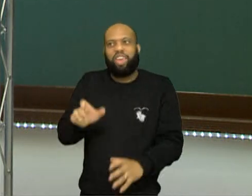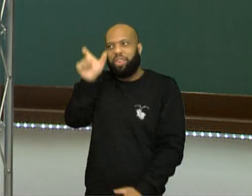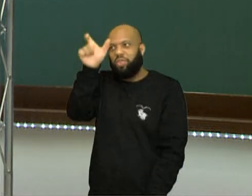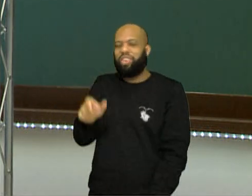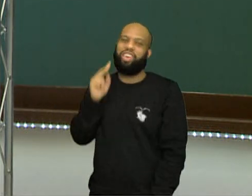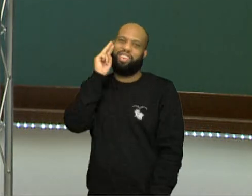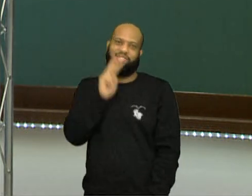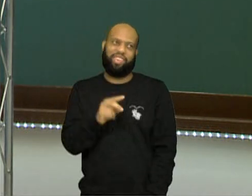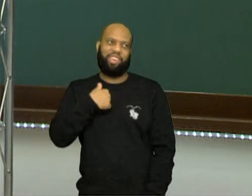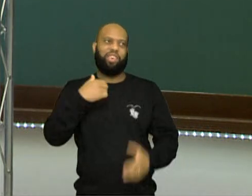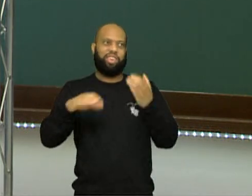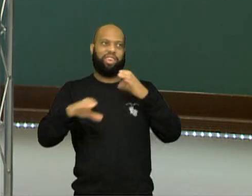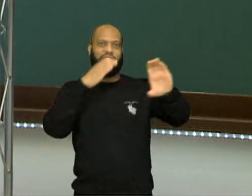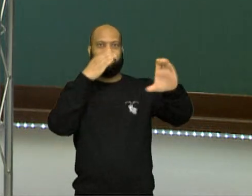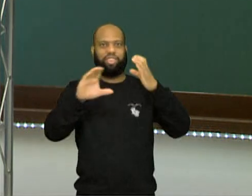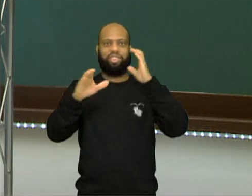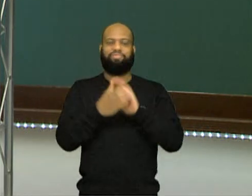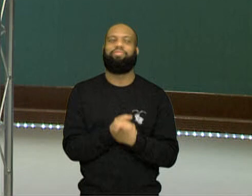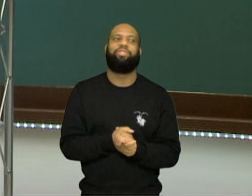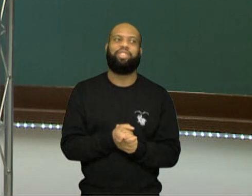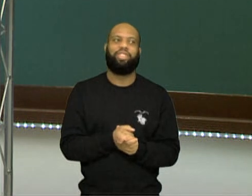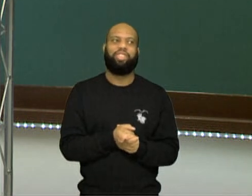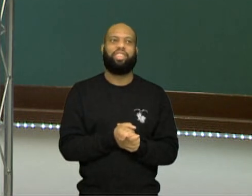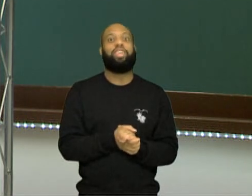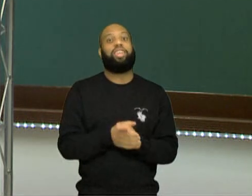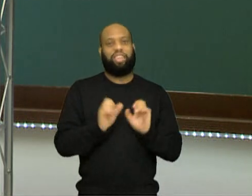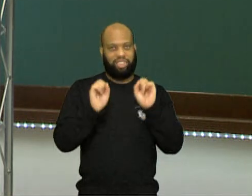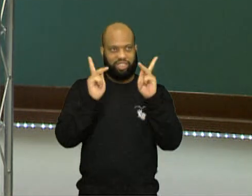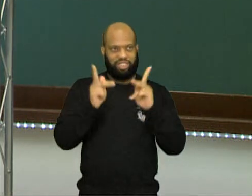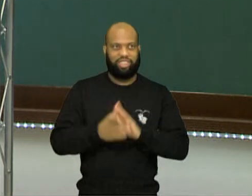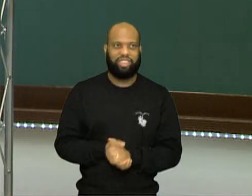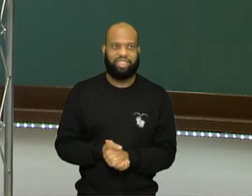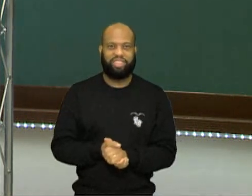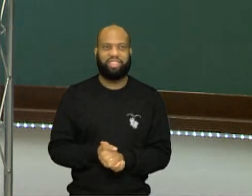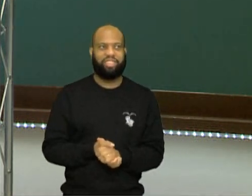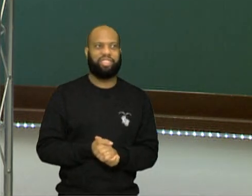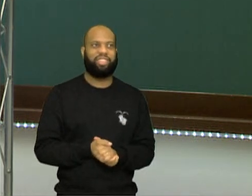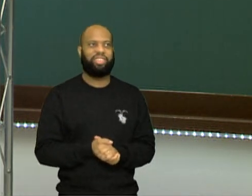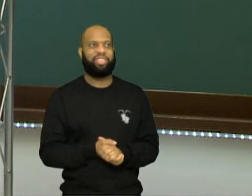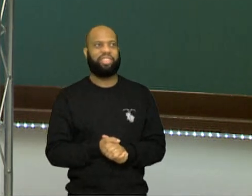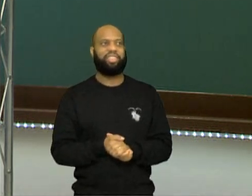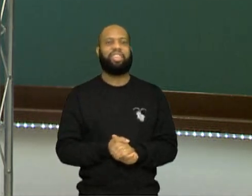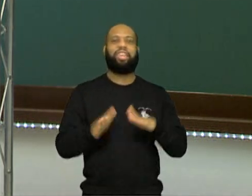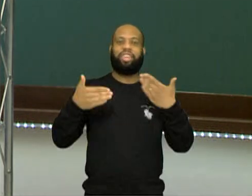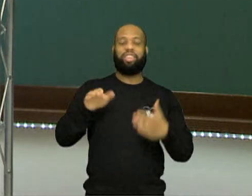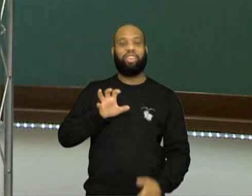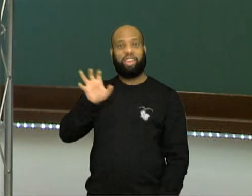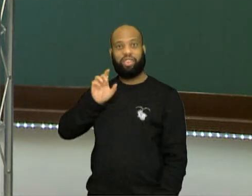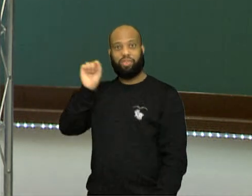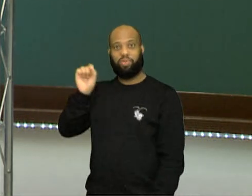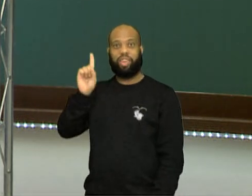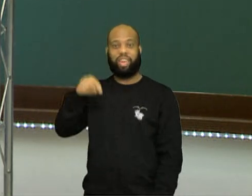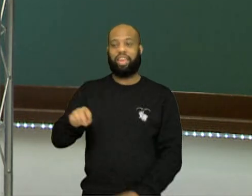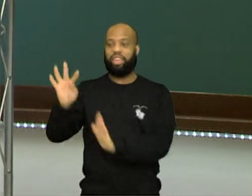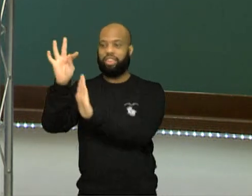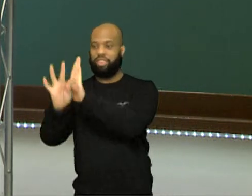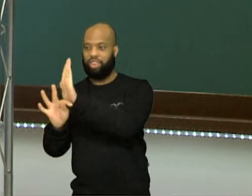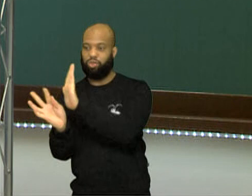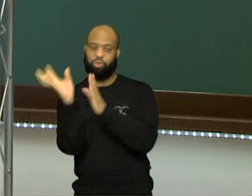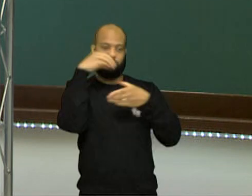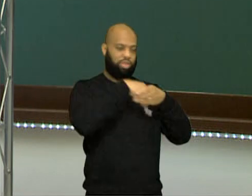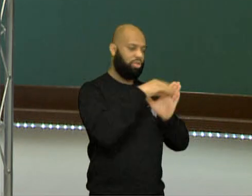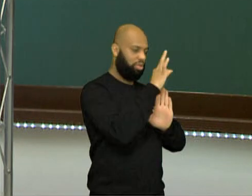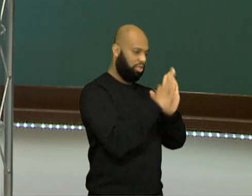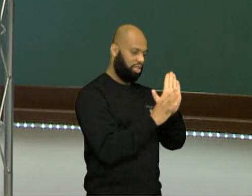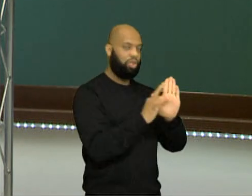né? Mas você ouviu, falou, ó, João, tamo junto aí, hein, João? É. Essa aí, então, é a intertextualidade. O